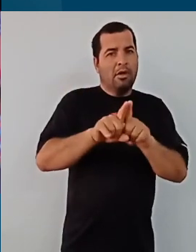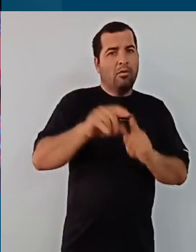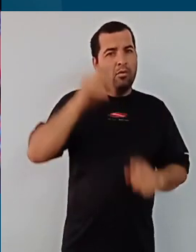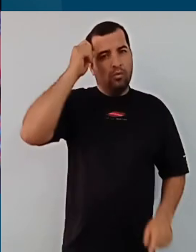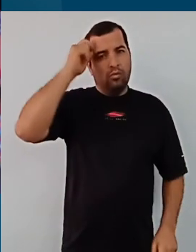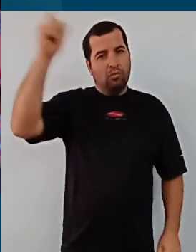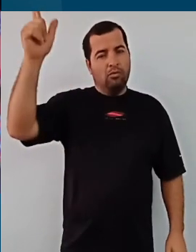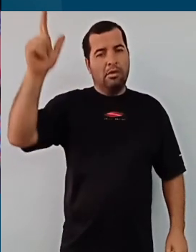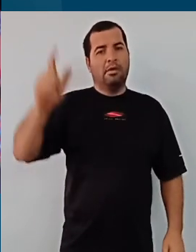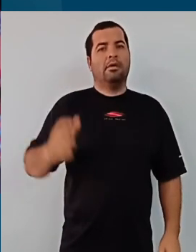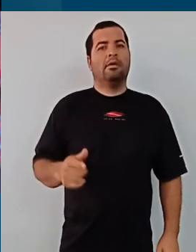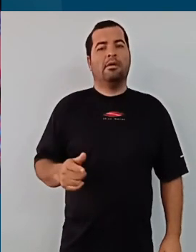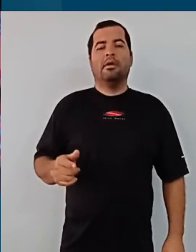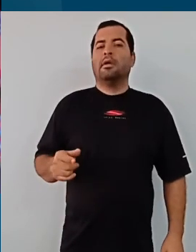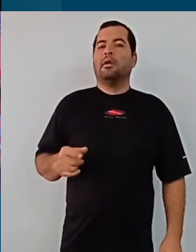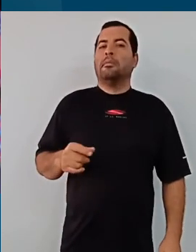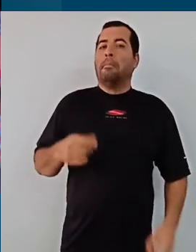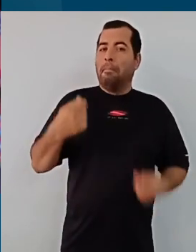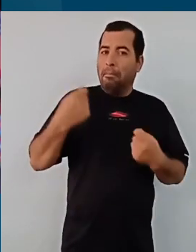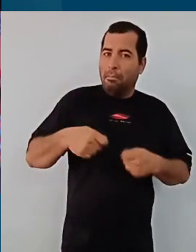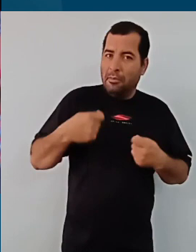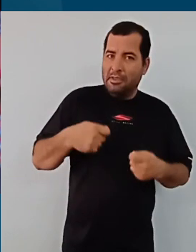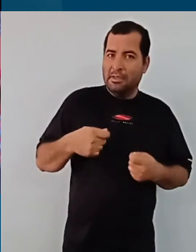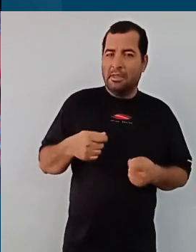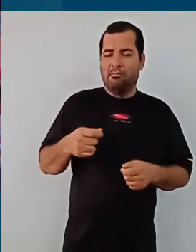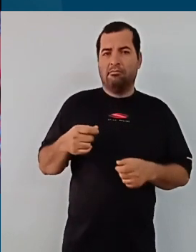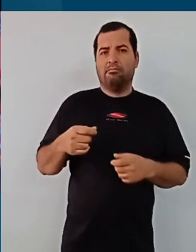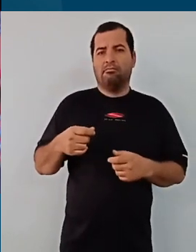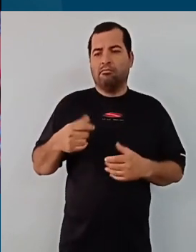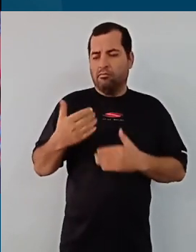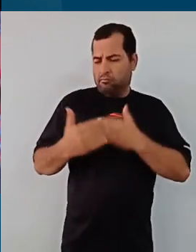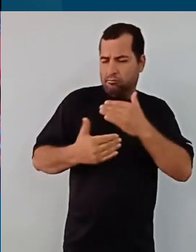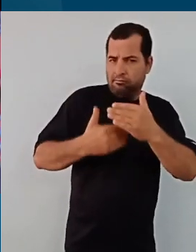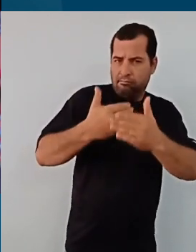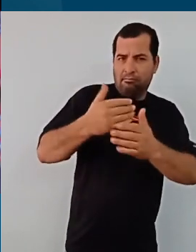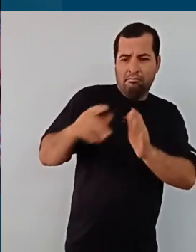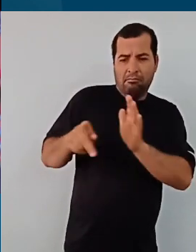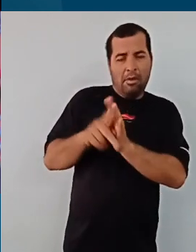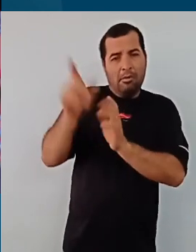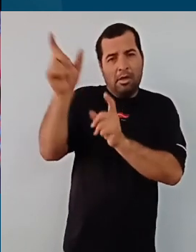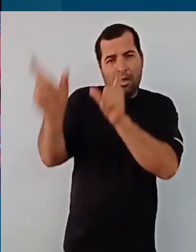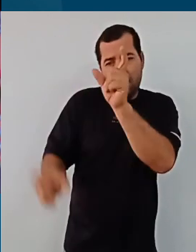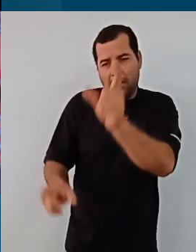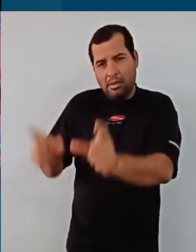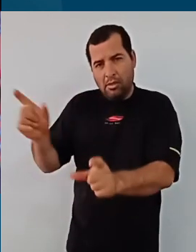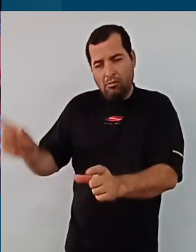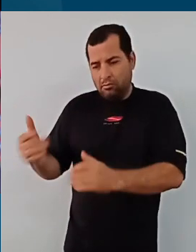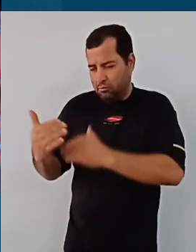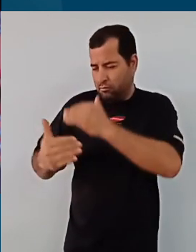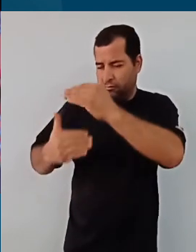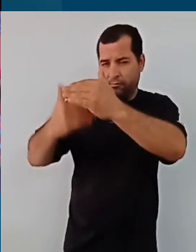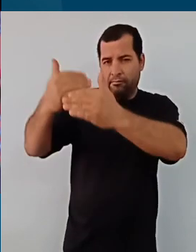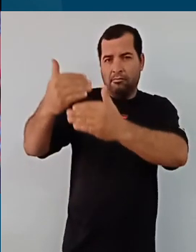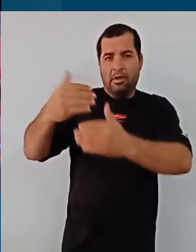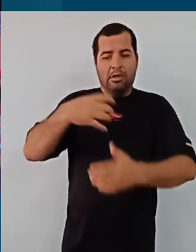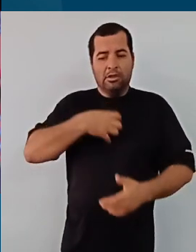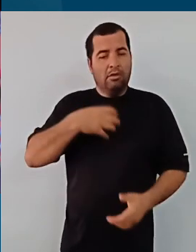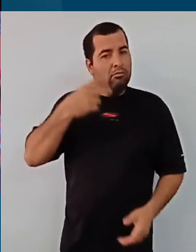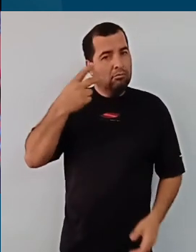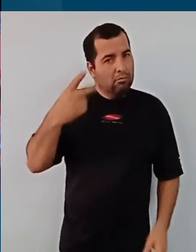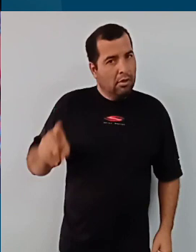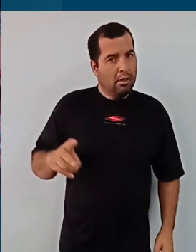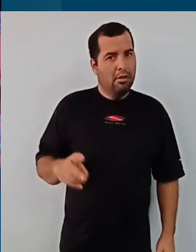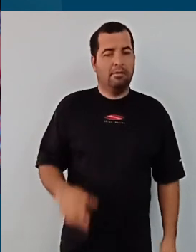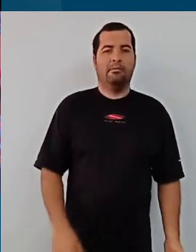levando em conta as peculiaridades do desenvolvimento biológico e cultural dos indivíduos em suas diversas fases do